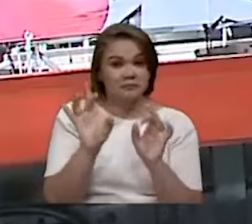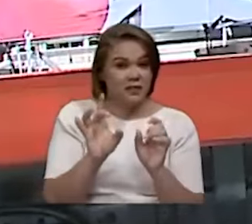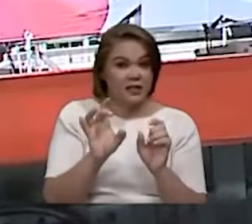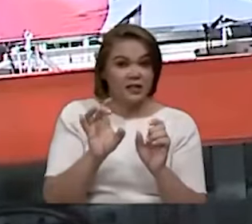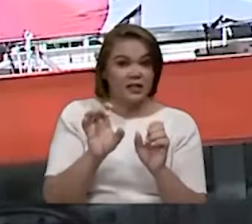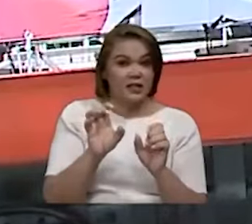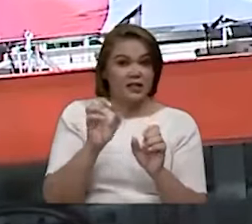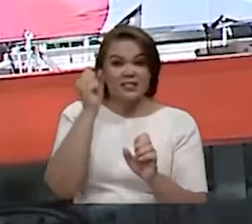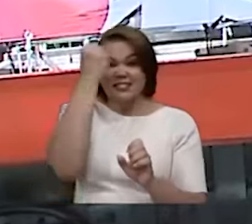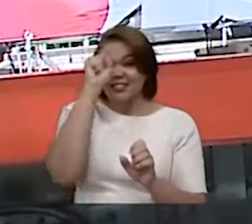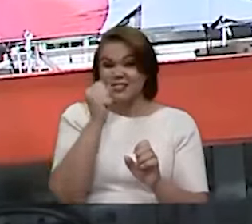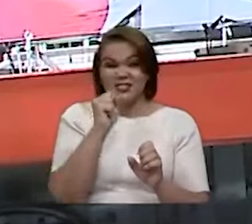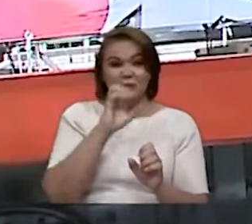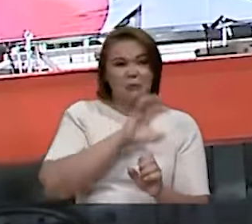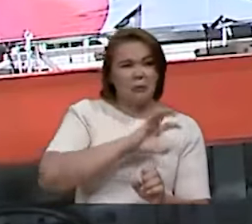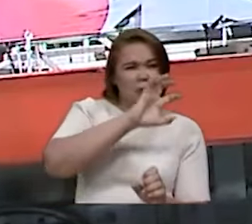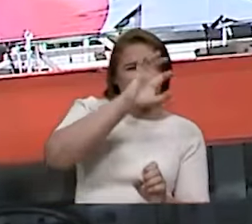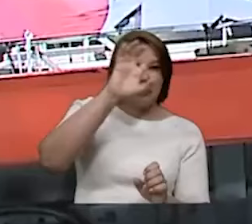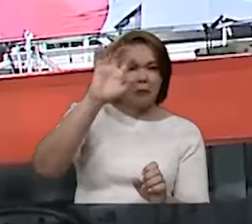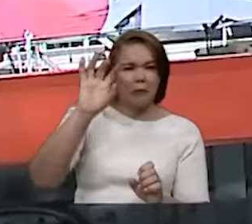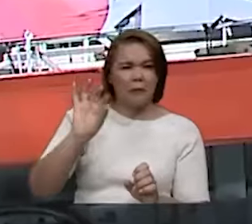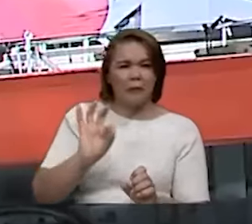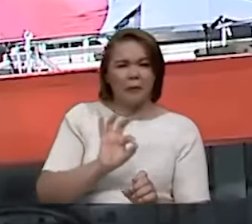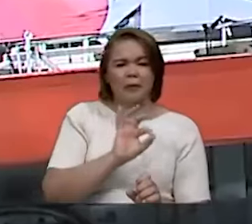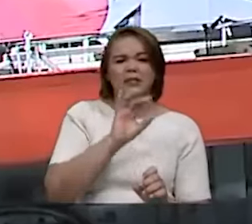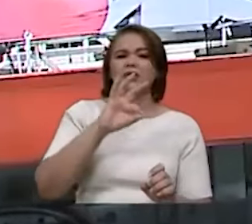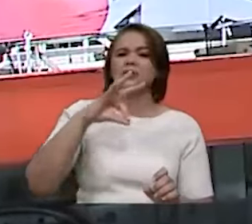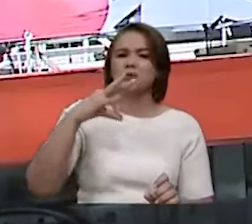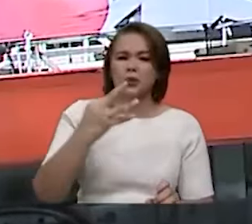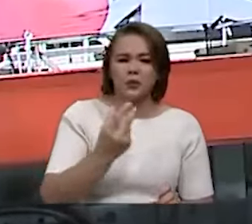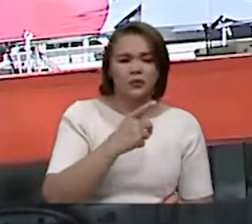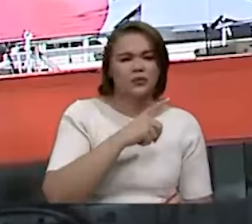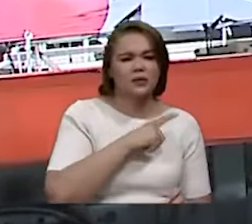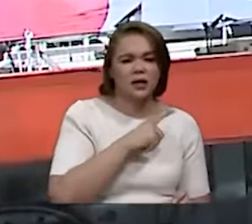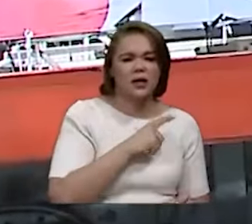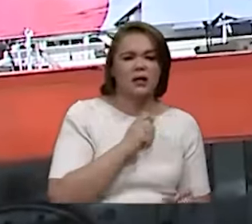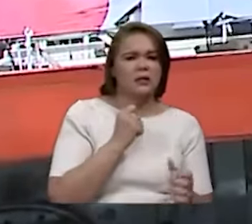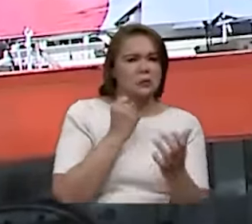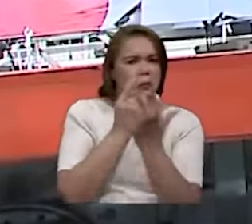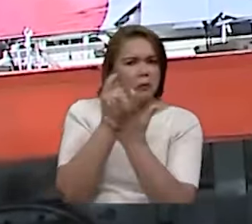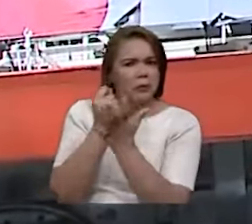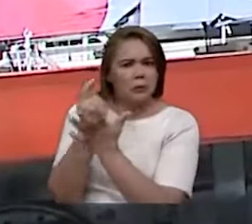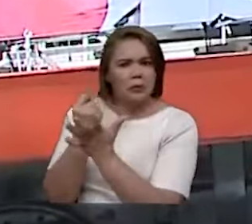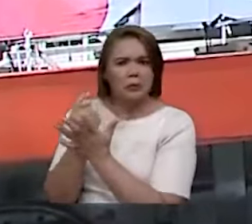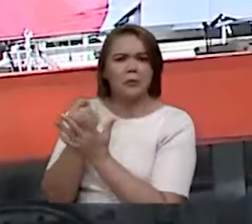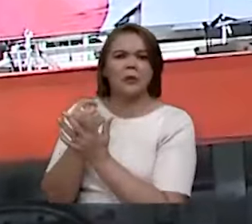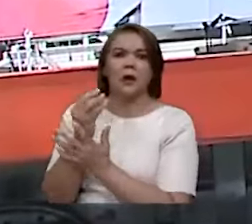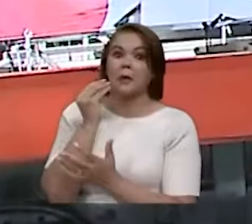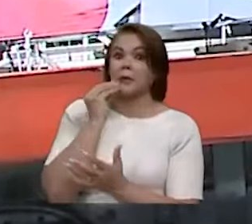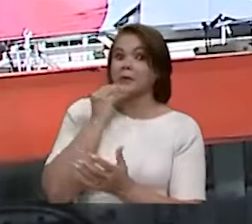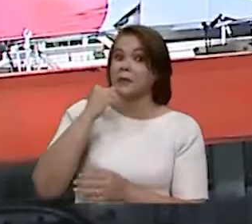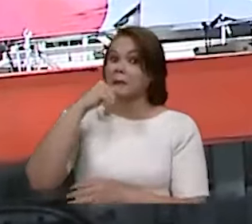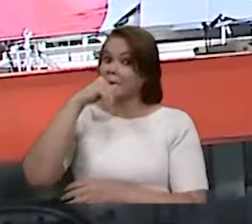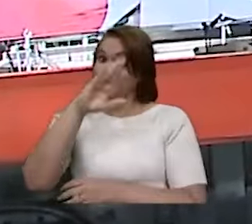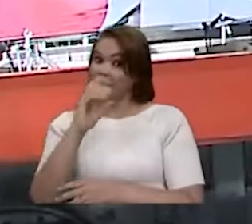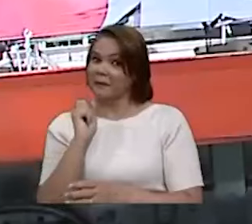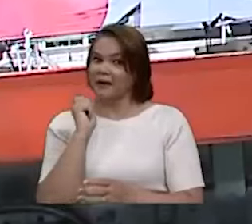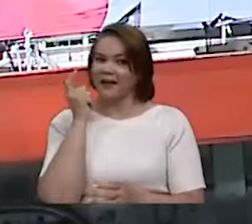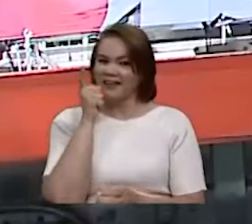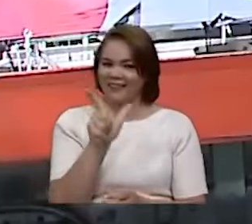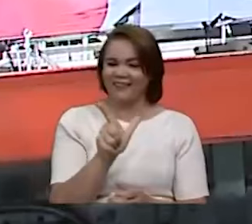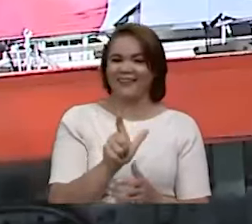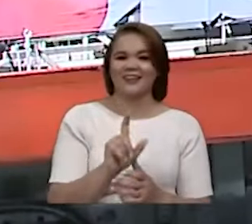Você encontra os nossos pontos de venda, compra também na versão física. Você compra os dois. Quanto mais você comprar, mais chance você tem de ganhar. Aí você vai fazer o seguinte: no domingo que